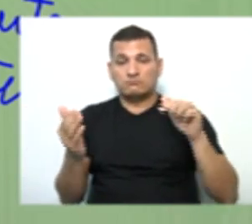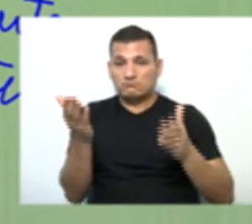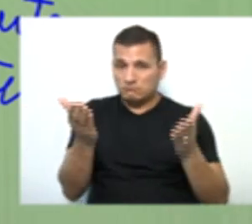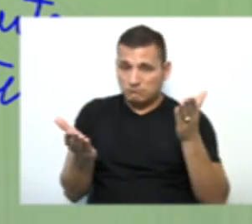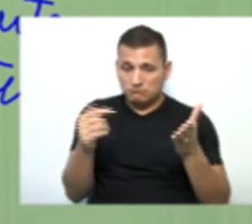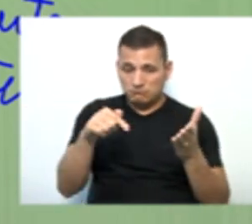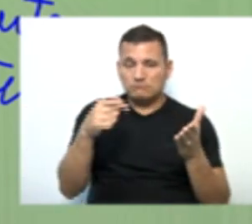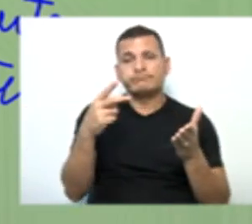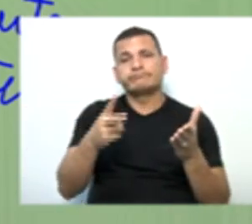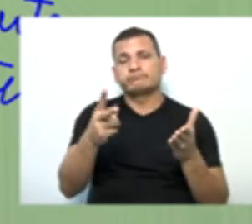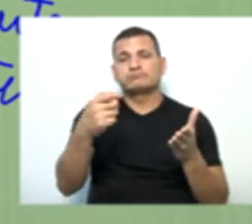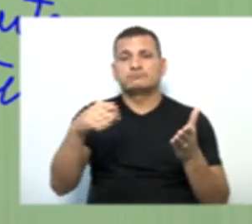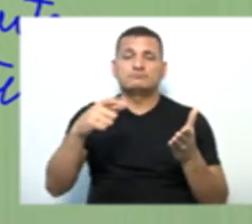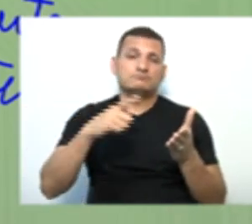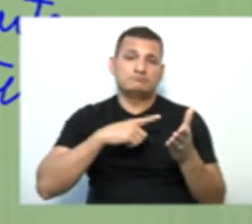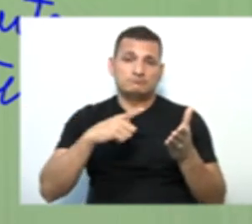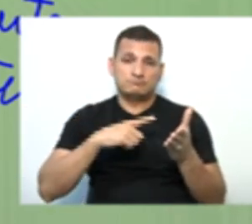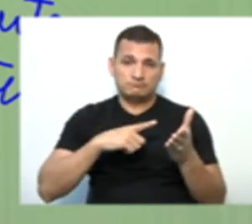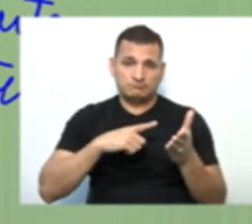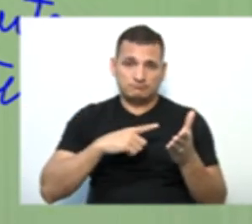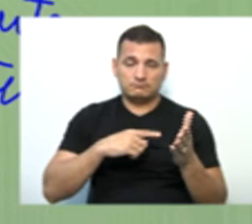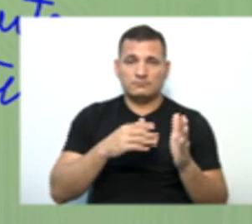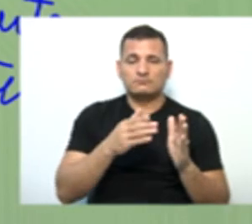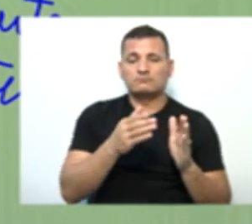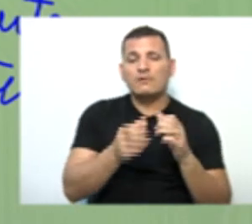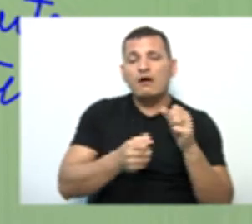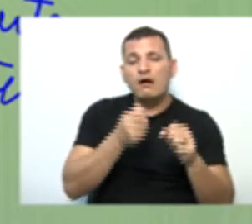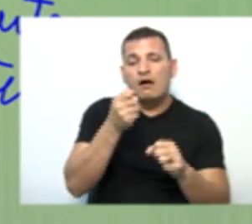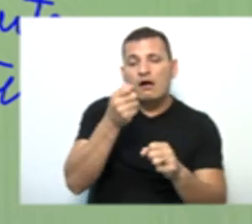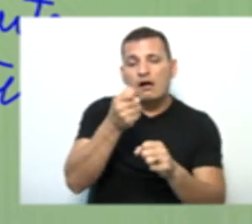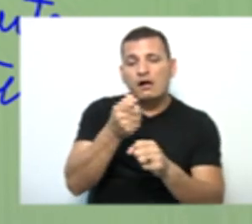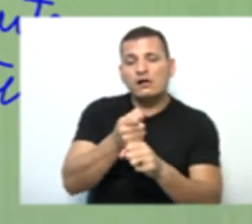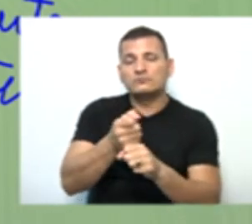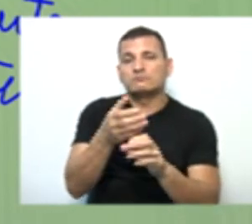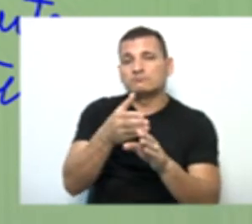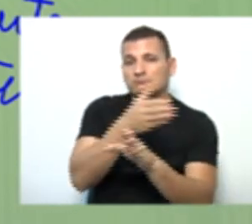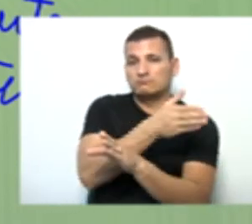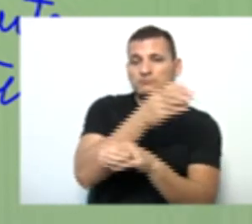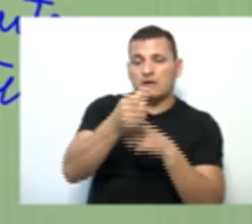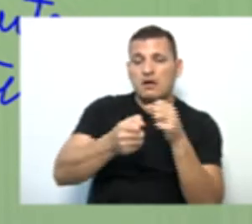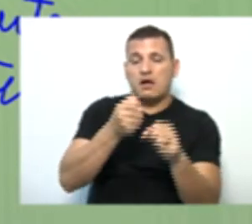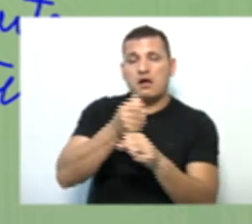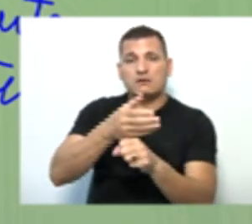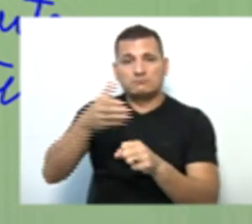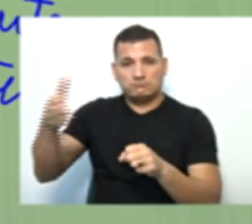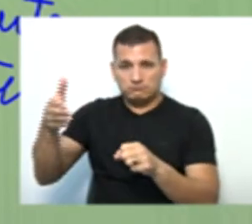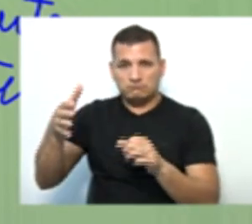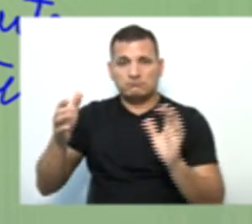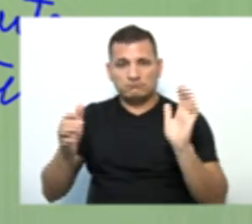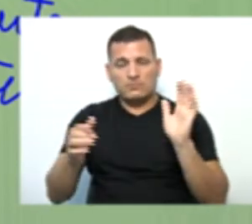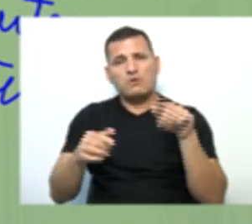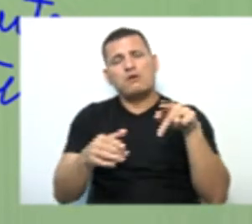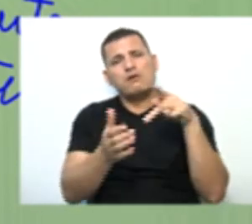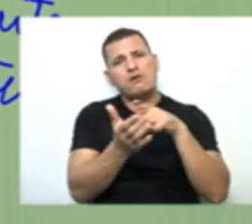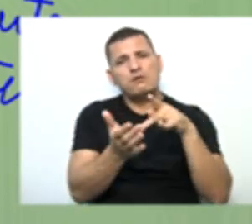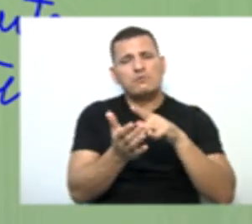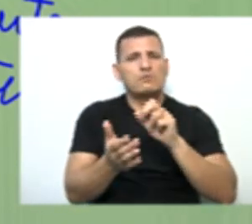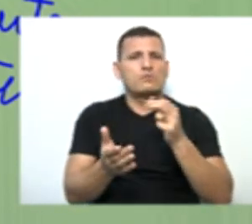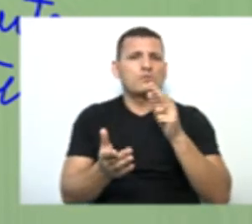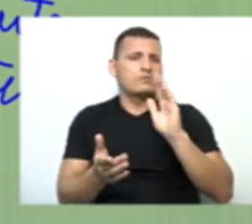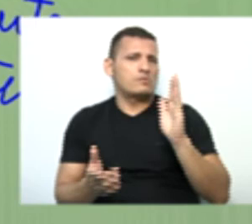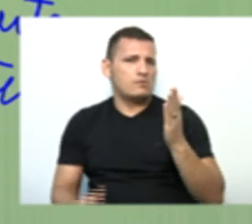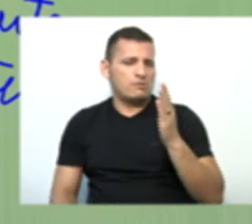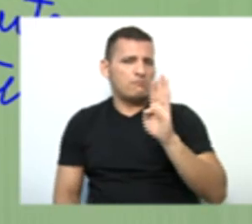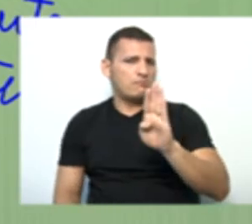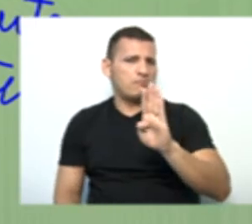ano, né, que se apurou, e do ano anterior. Essa assertiva é o quê? É verdadeira ou falsa? A questão B